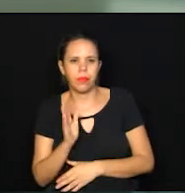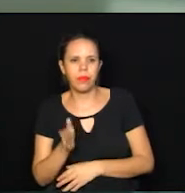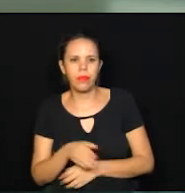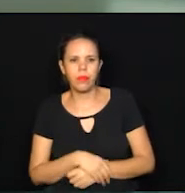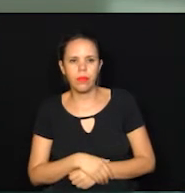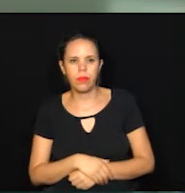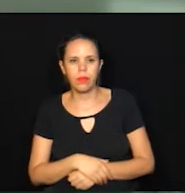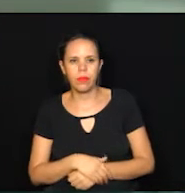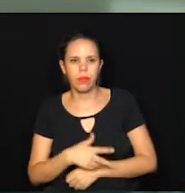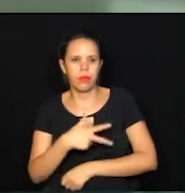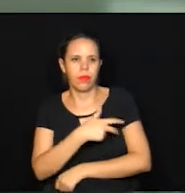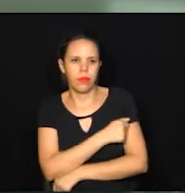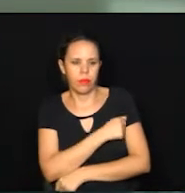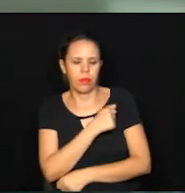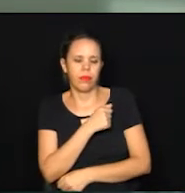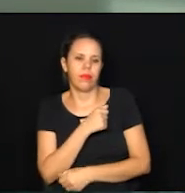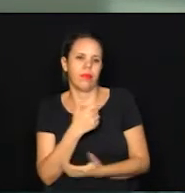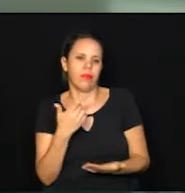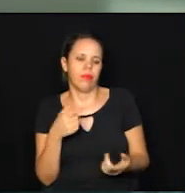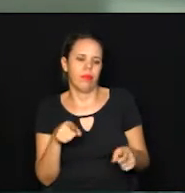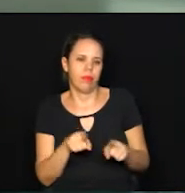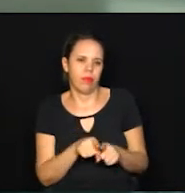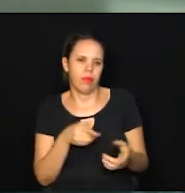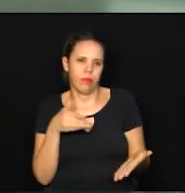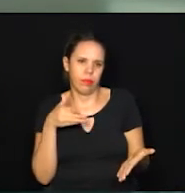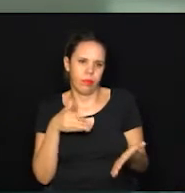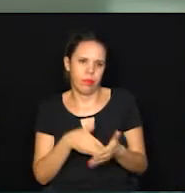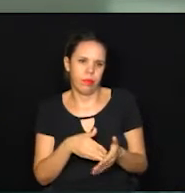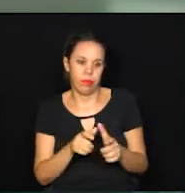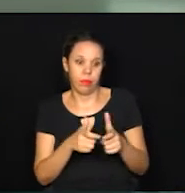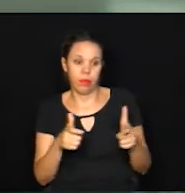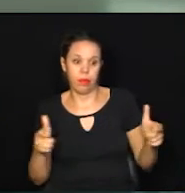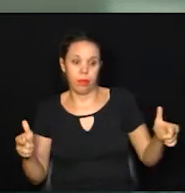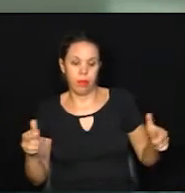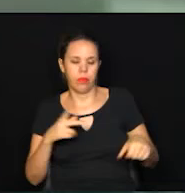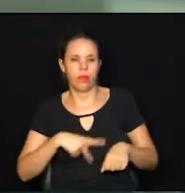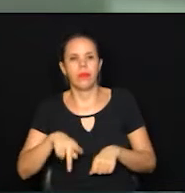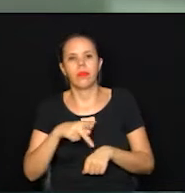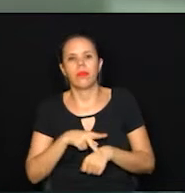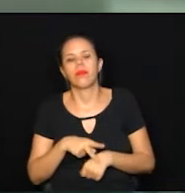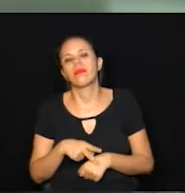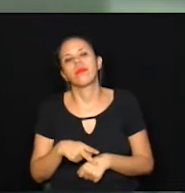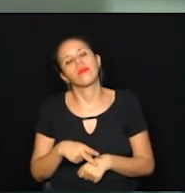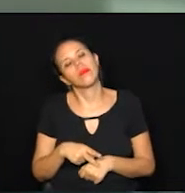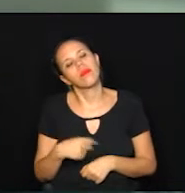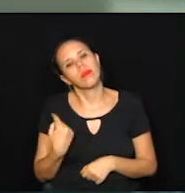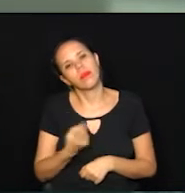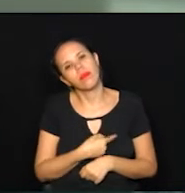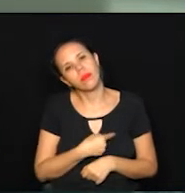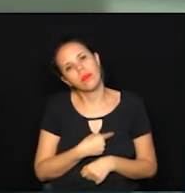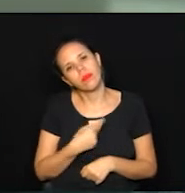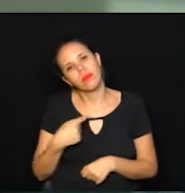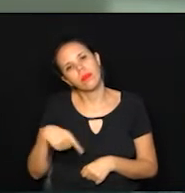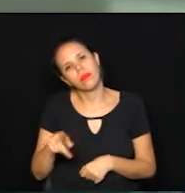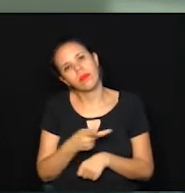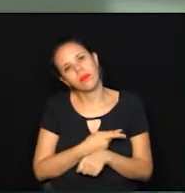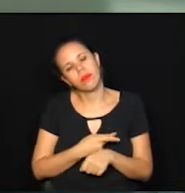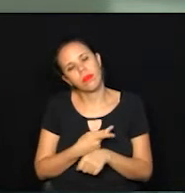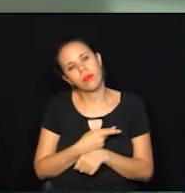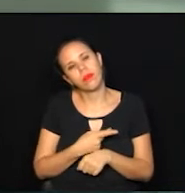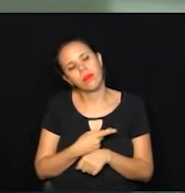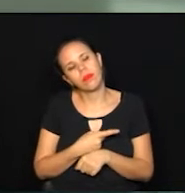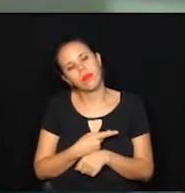já com as doses comprometidas para um grande número de países, que daí nós fomos atrás